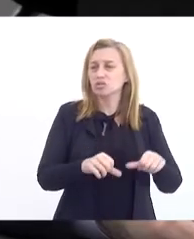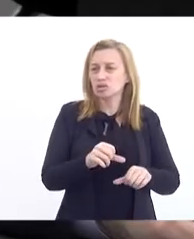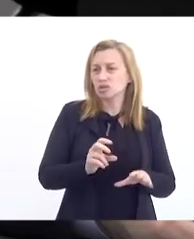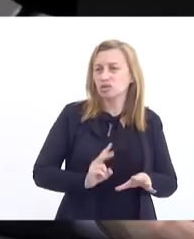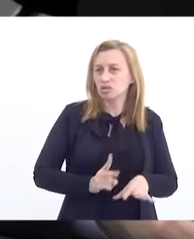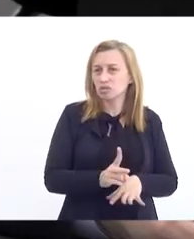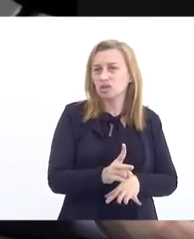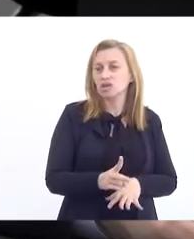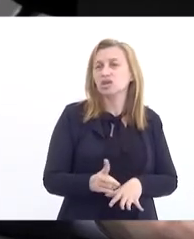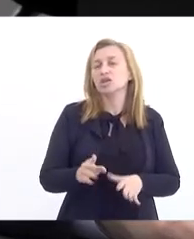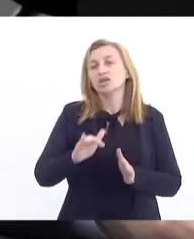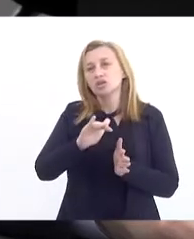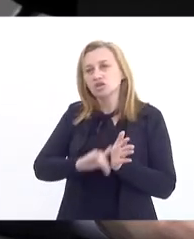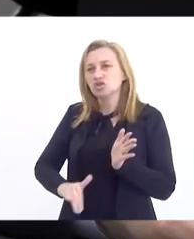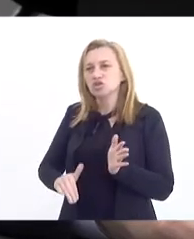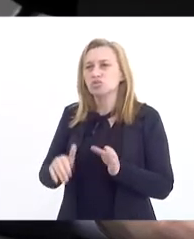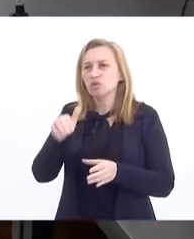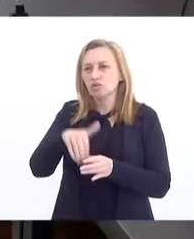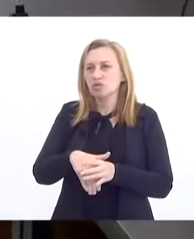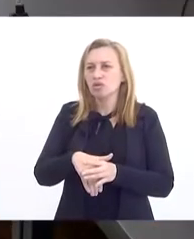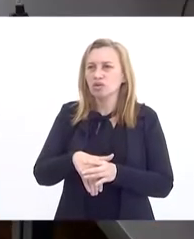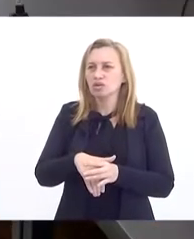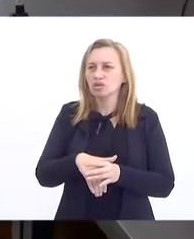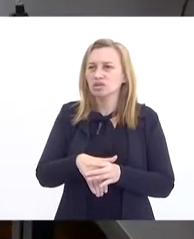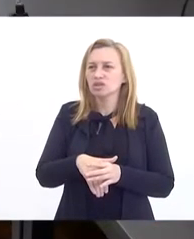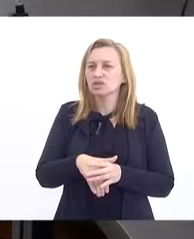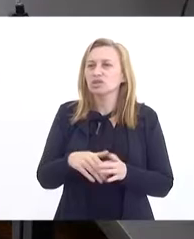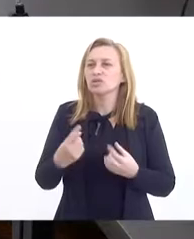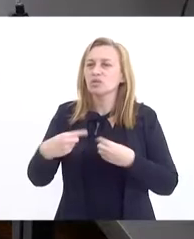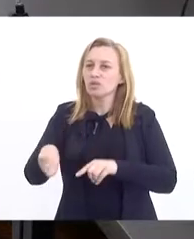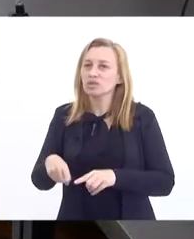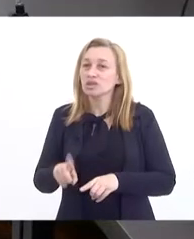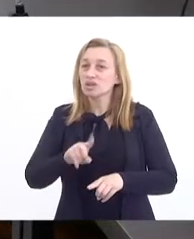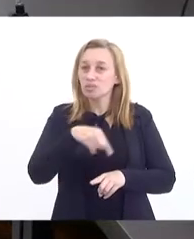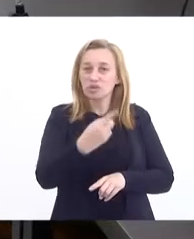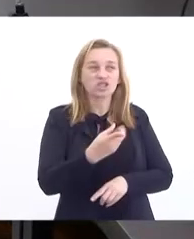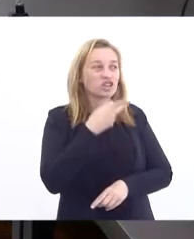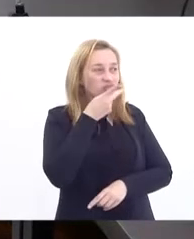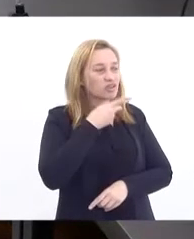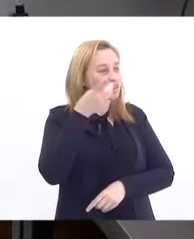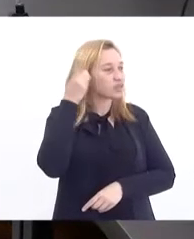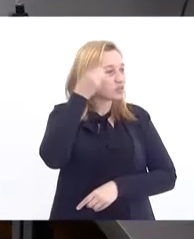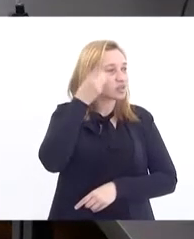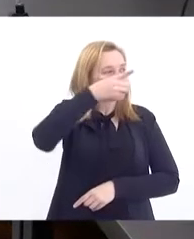Presidente, retiro meu voto divergente depois dessa lição, deputado Luiz Paulo.